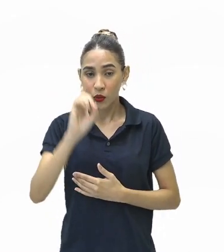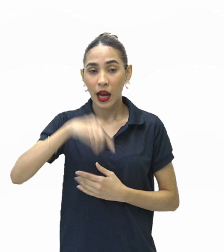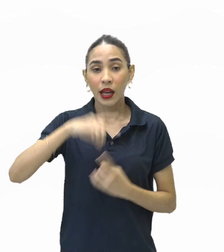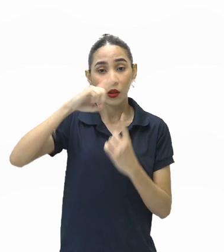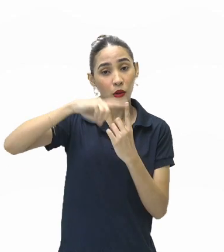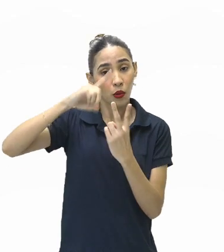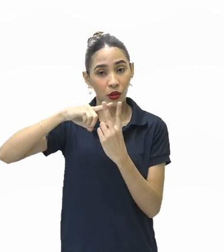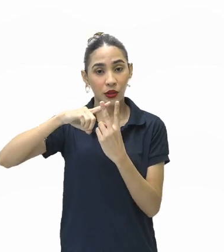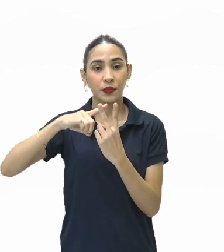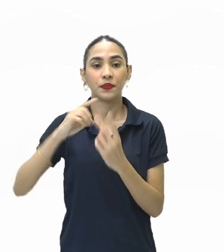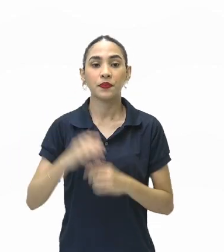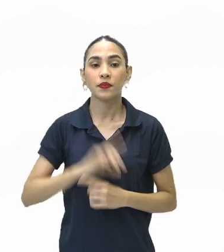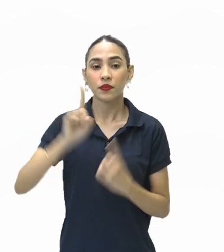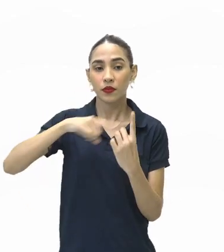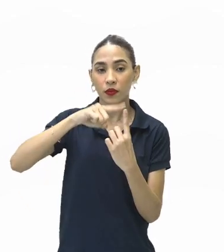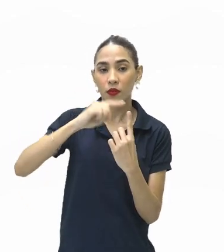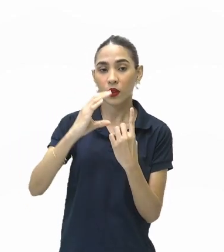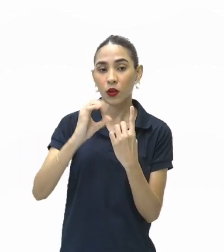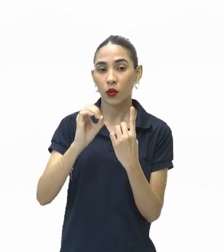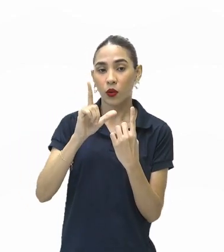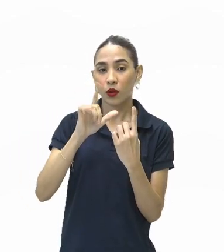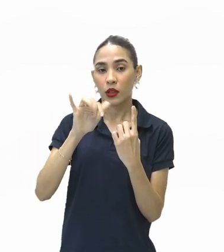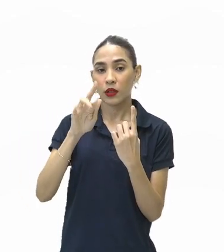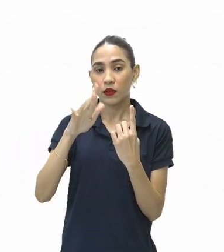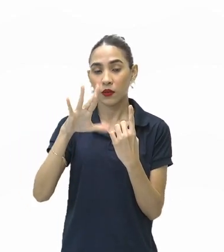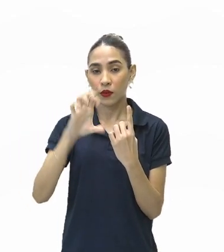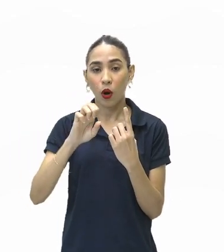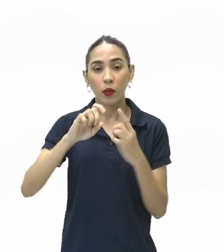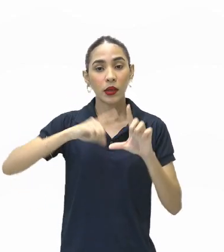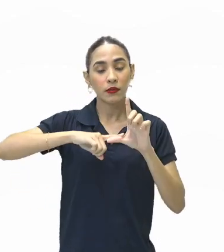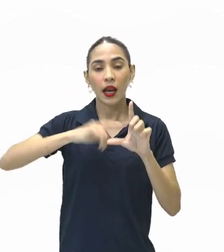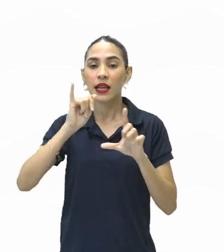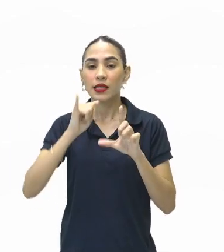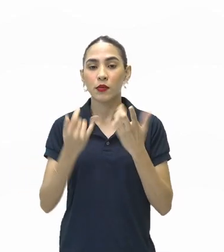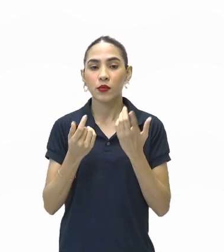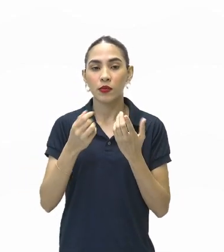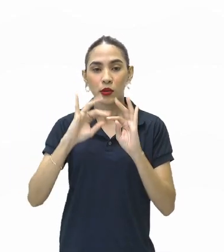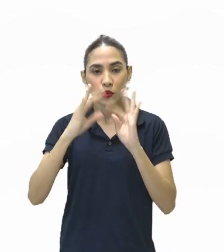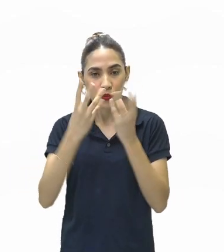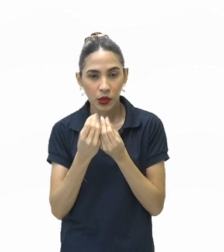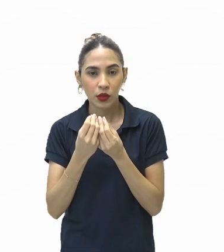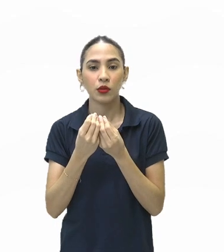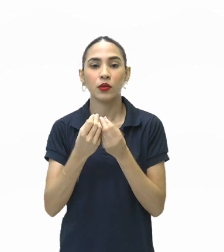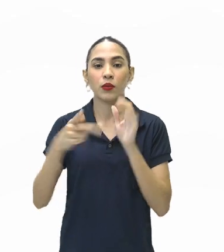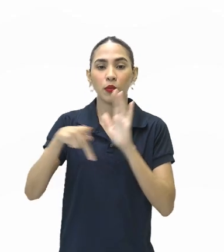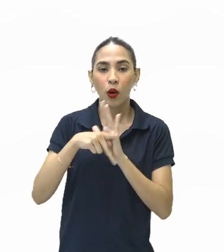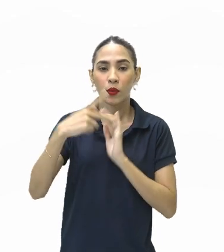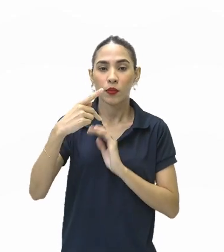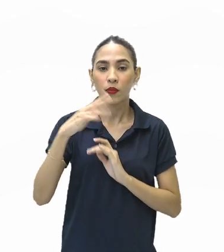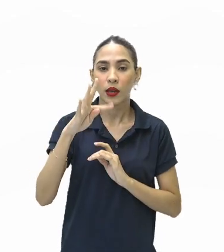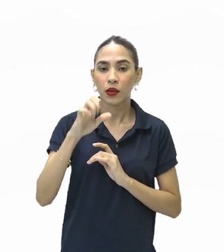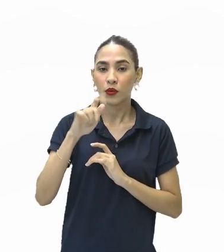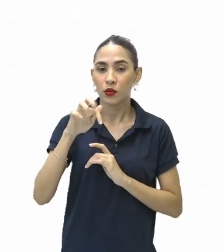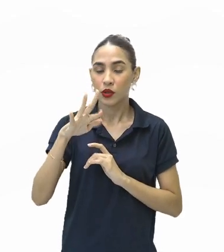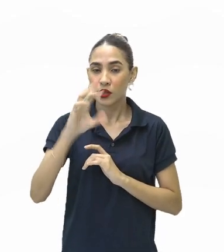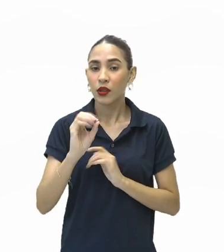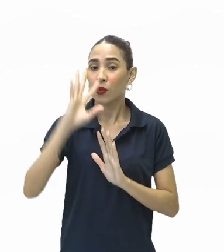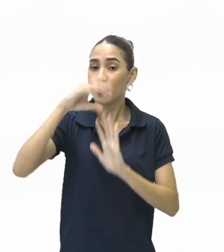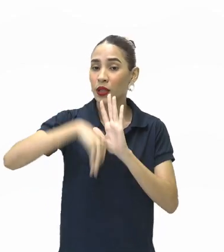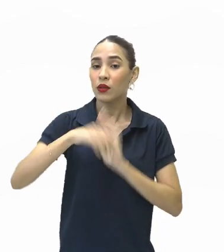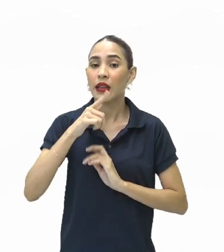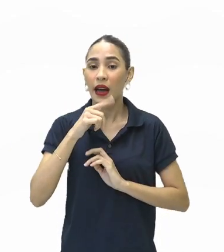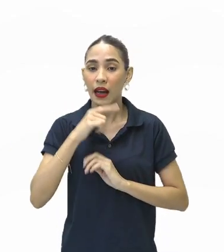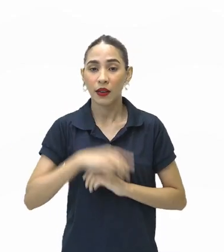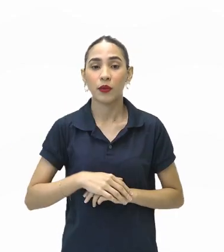2 tipos aqui. Os coliformes, que são indicadores de presença de micro-organismos patogênicos na